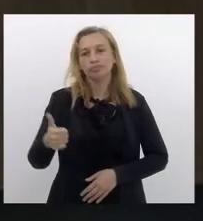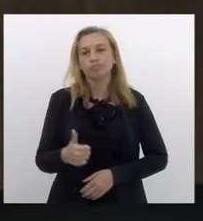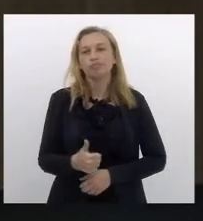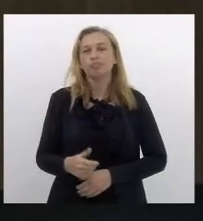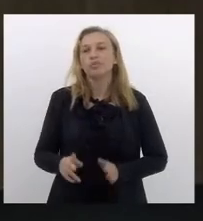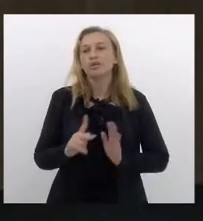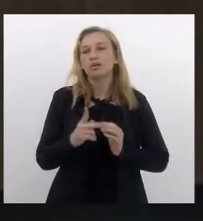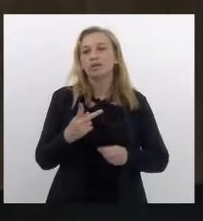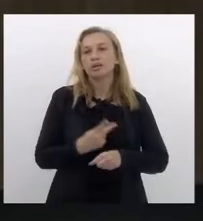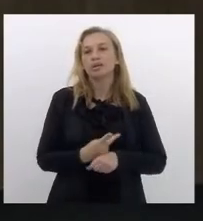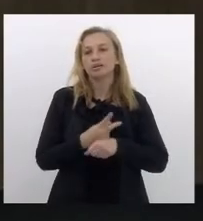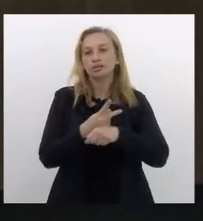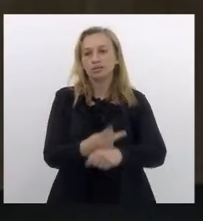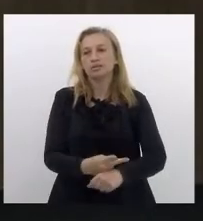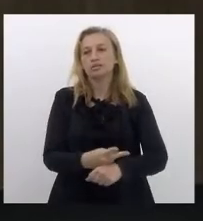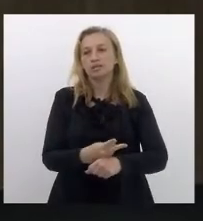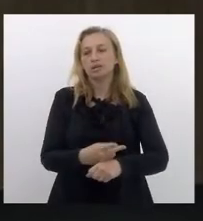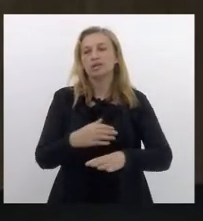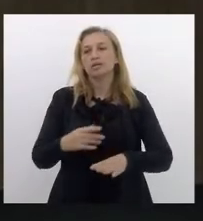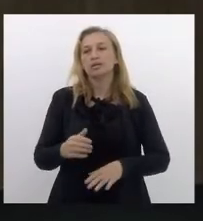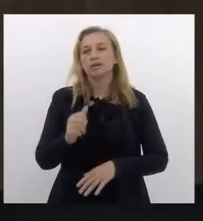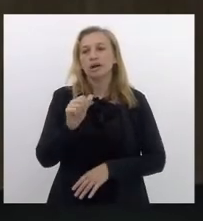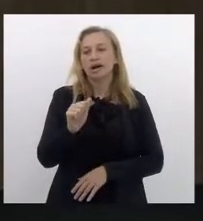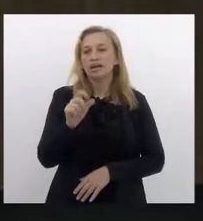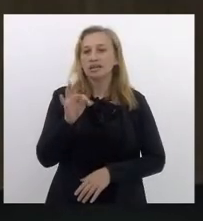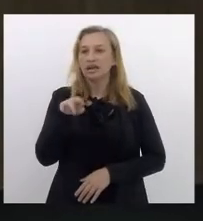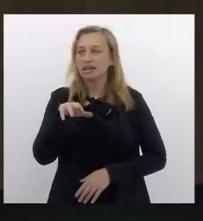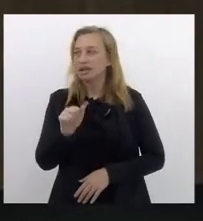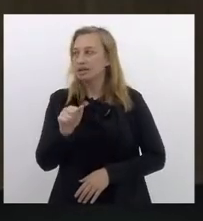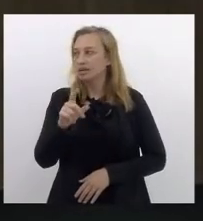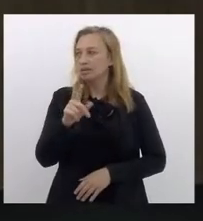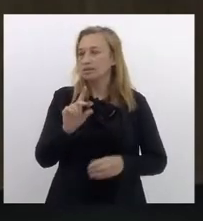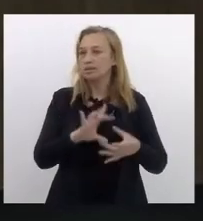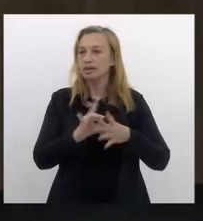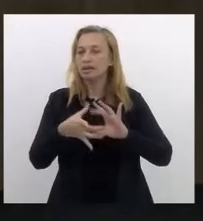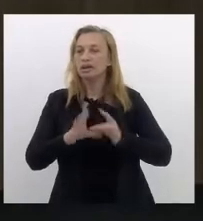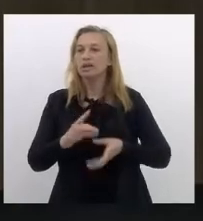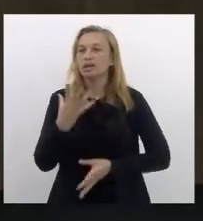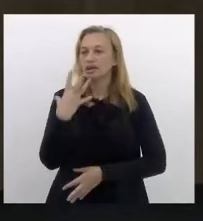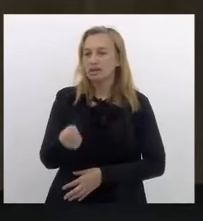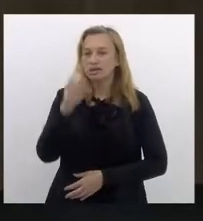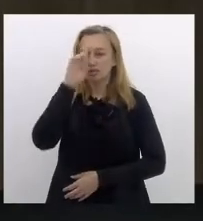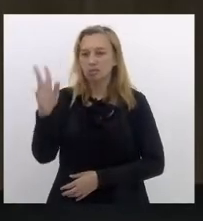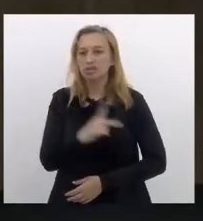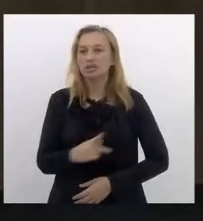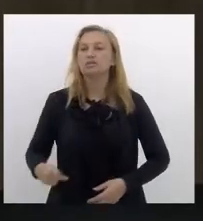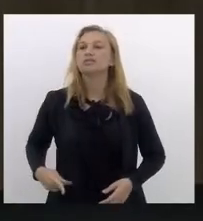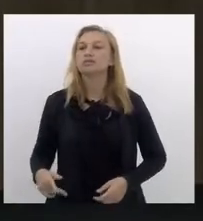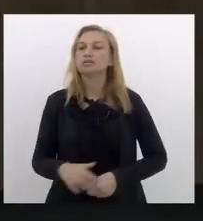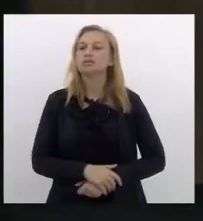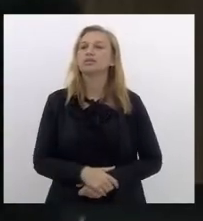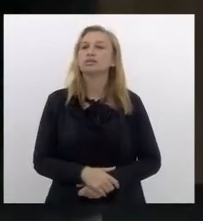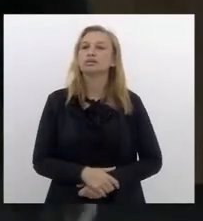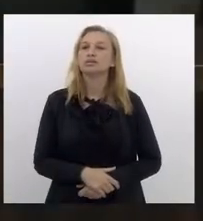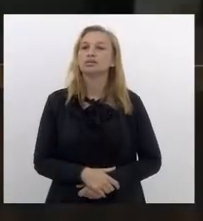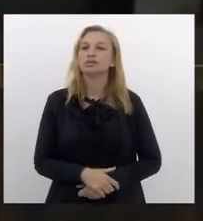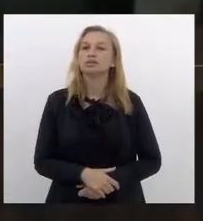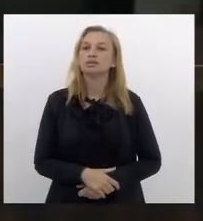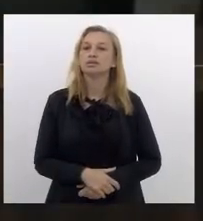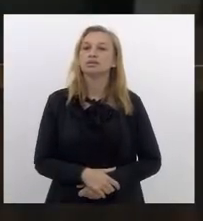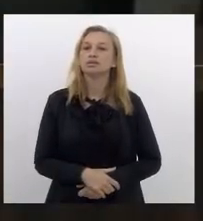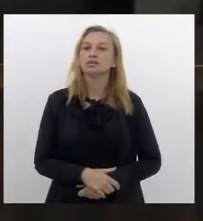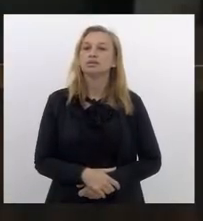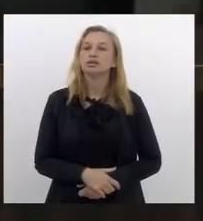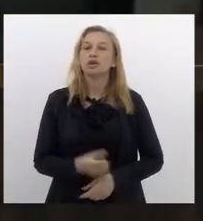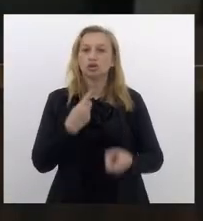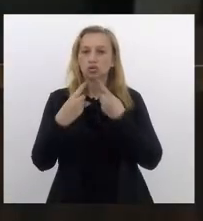840-21, medalha para atleta paralímpico. Parecer no mérito favorável, senhor presidente. Parecer